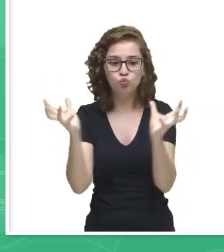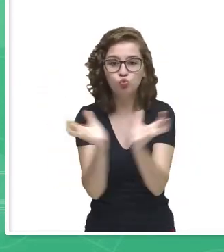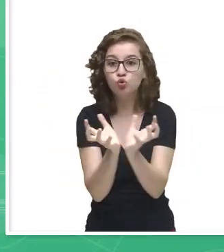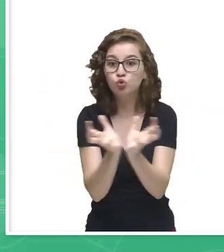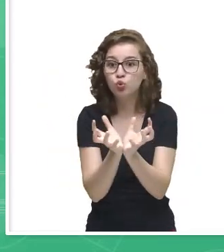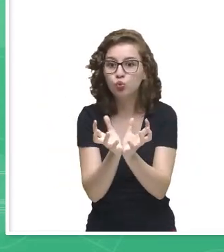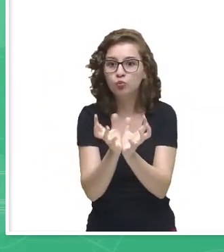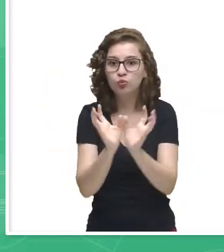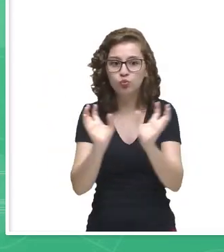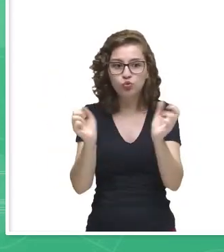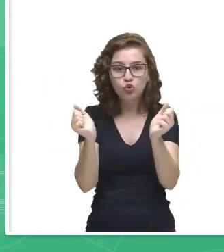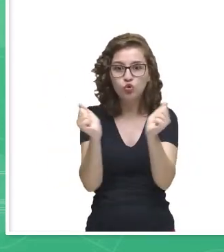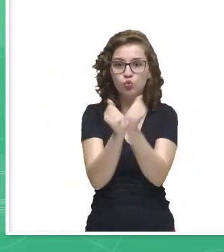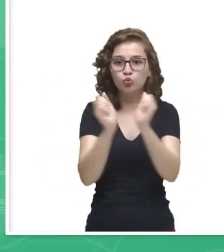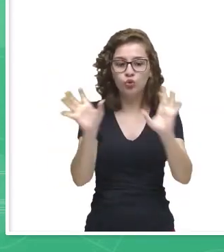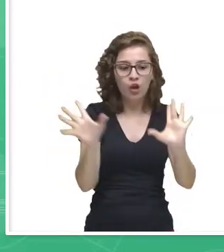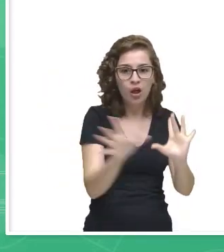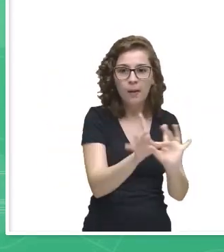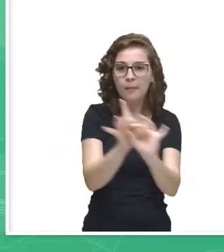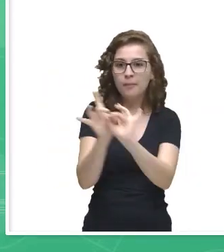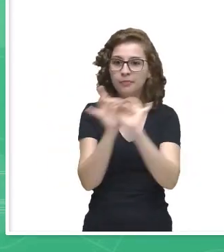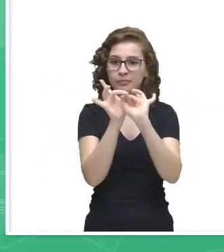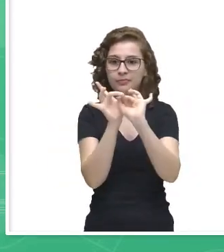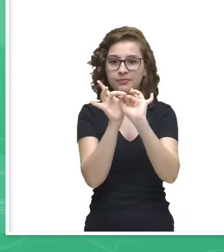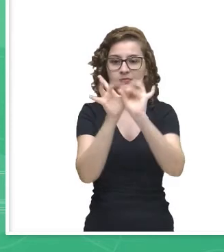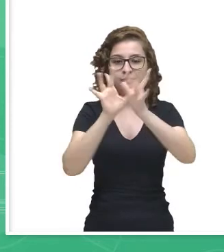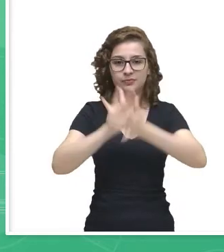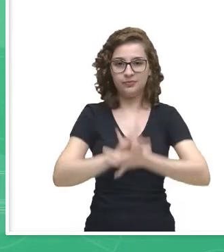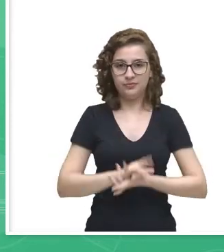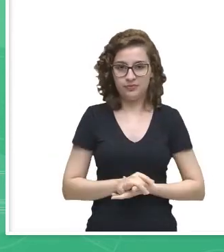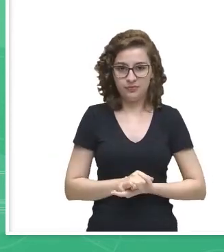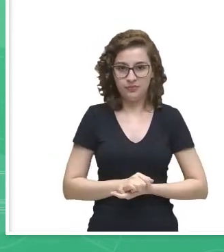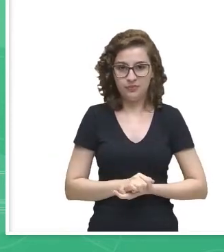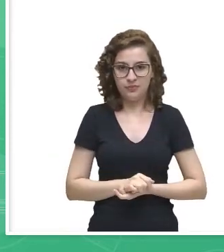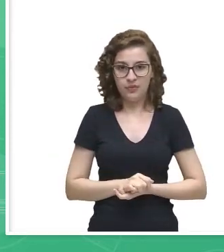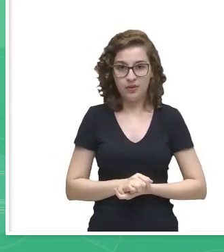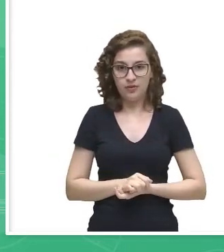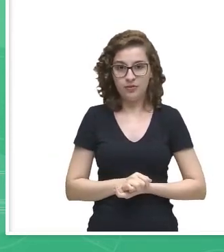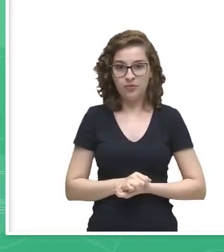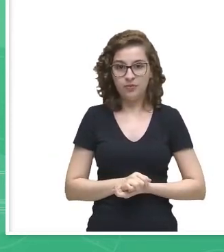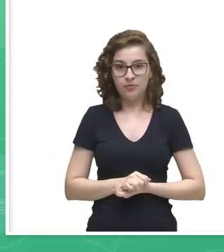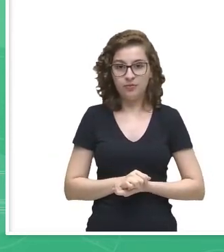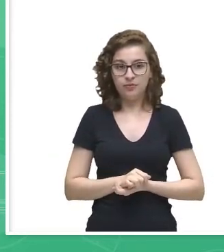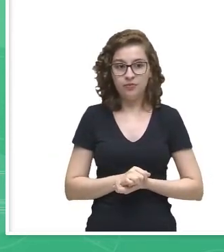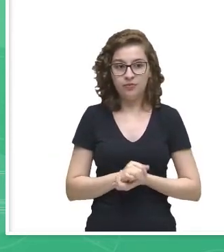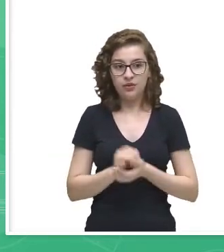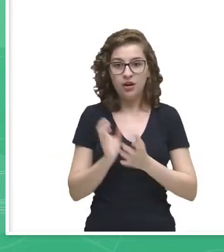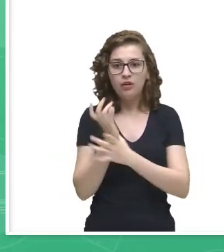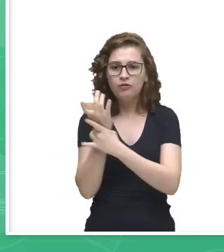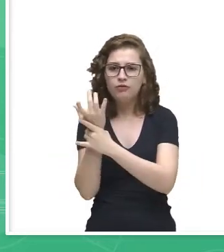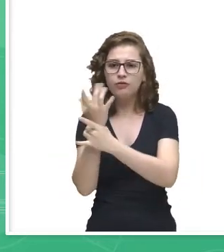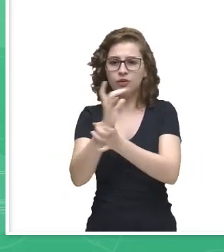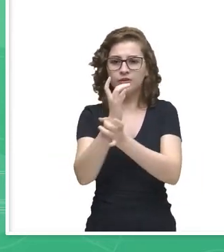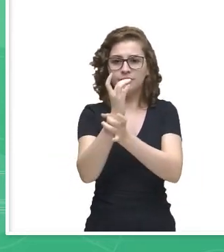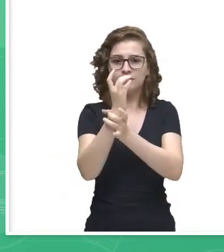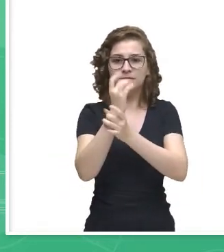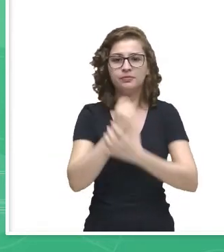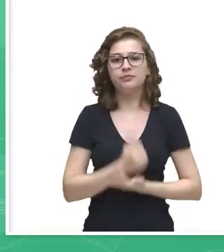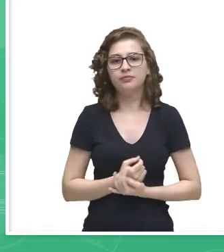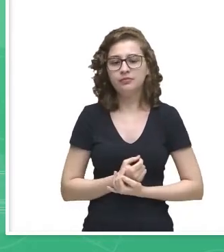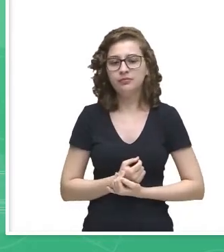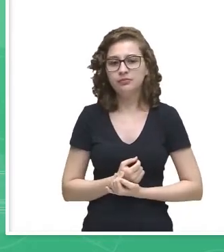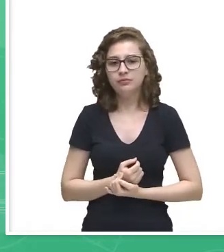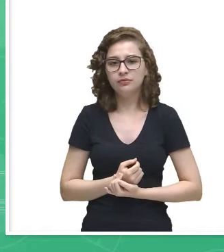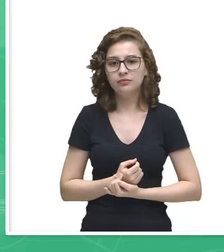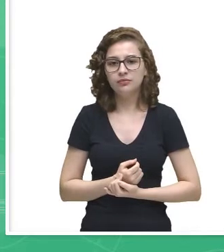vários fechozinhos ali, formando algo forte, algo que é impossível de ser quebrado. Então, vejam aí